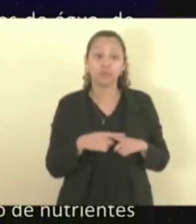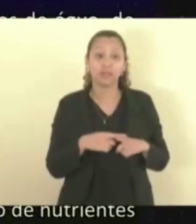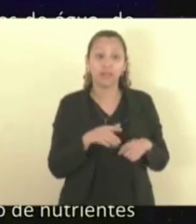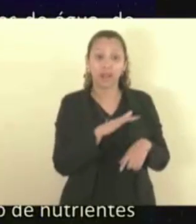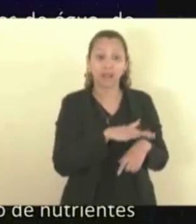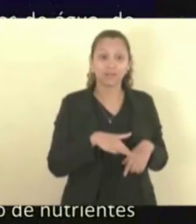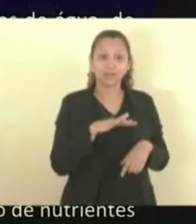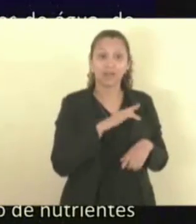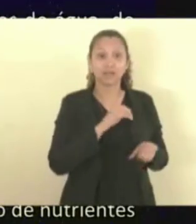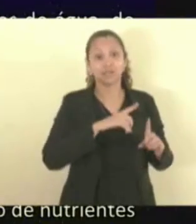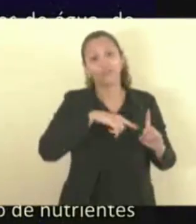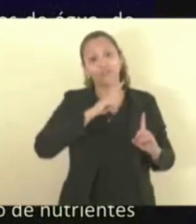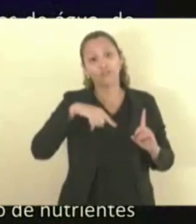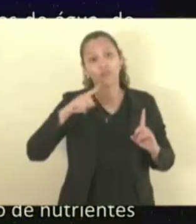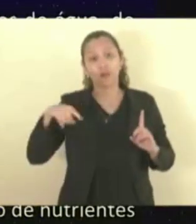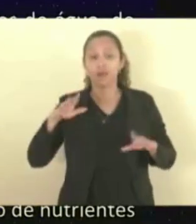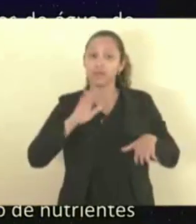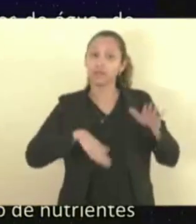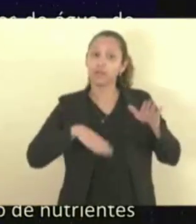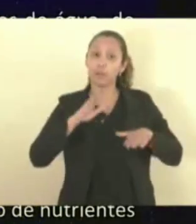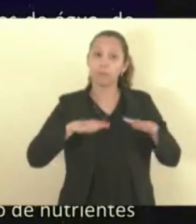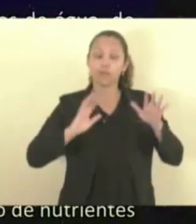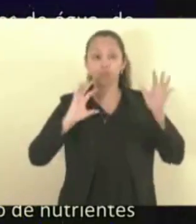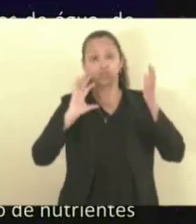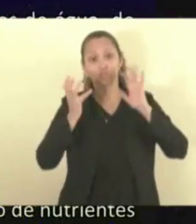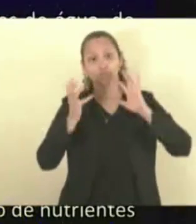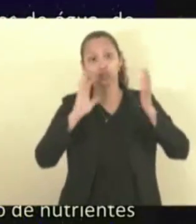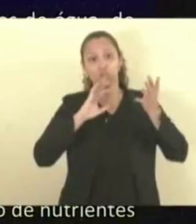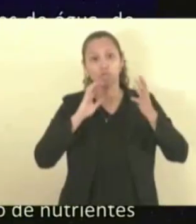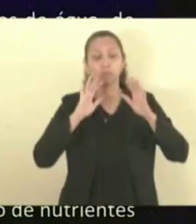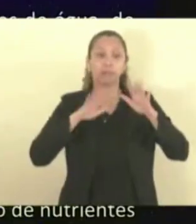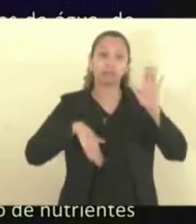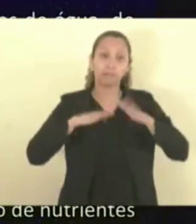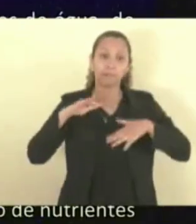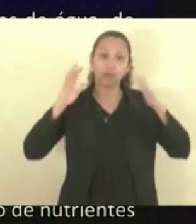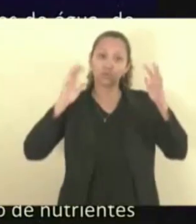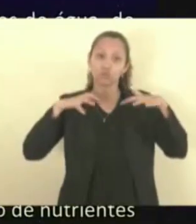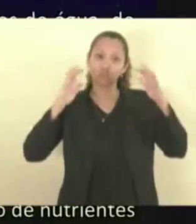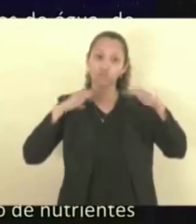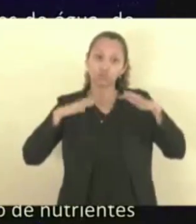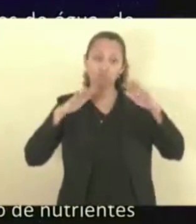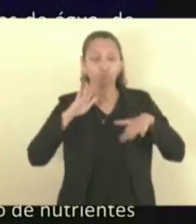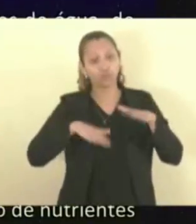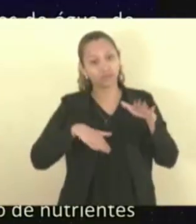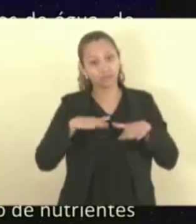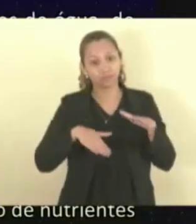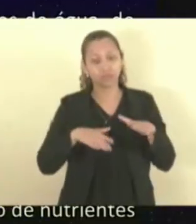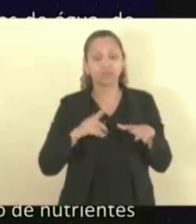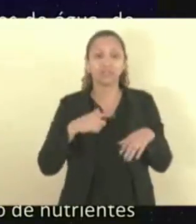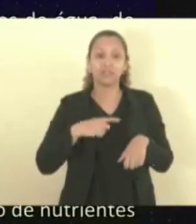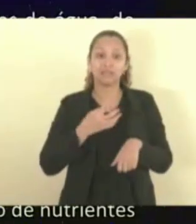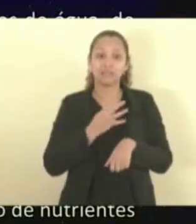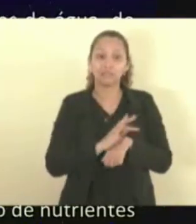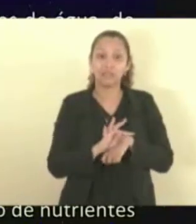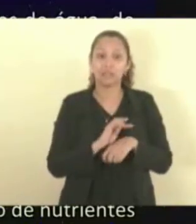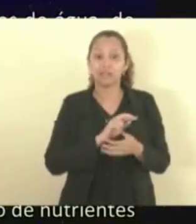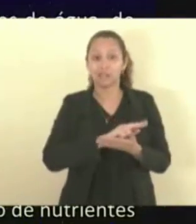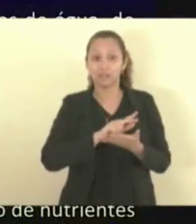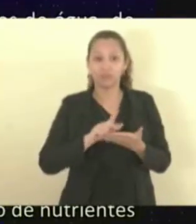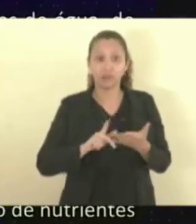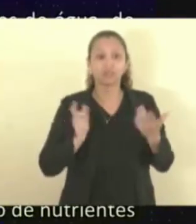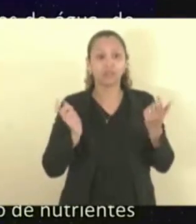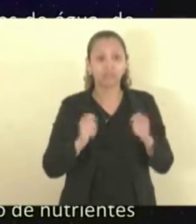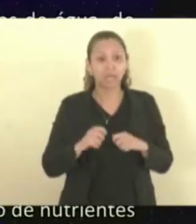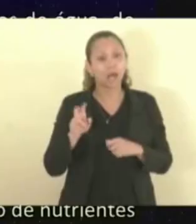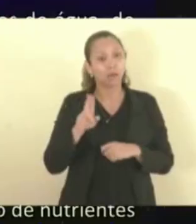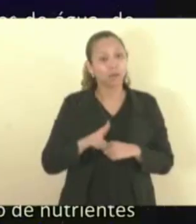tempo, justamente por causa das condições climáticas, sobretudo pela pluviosidade, né? Diferentes técnicas podem ser utilizadas para mapear